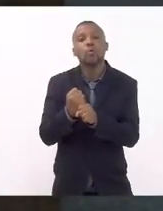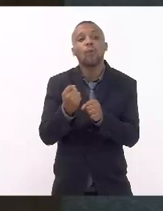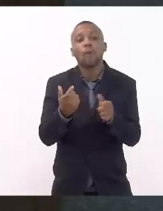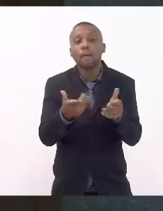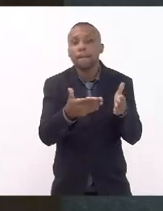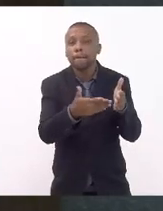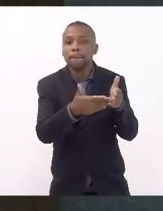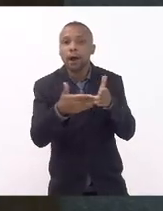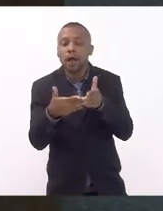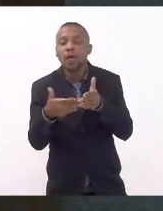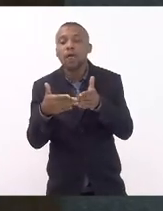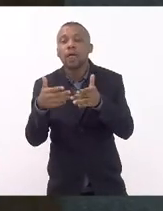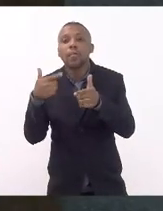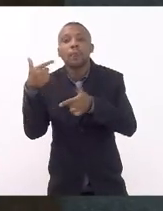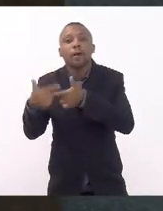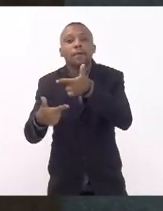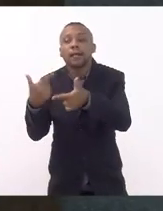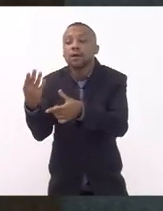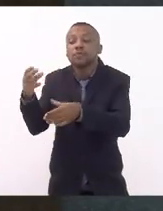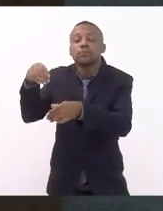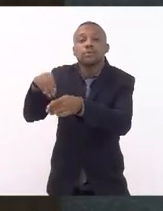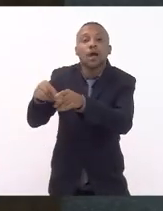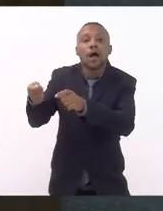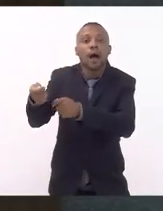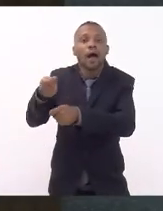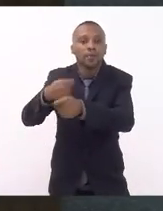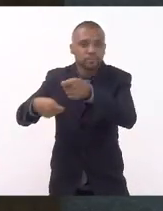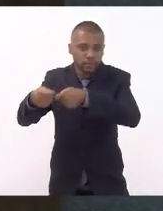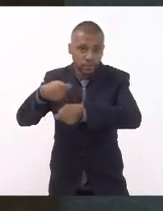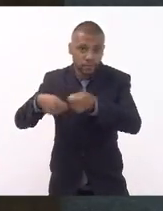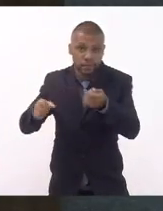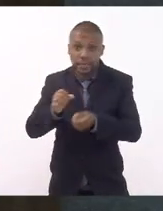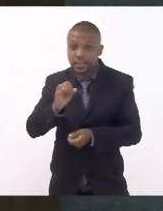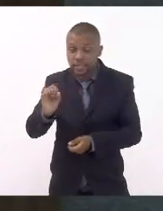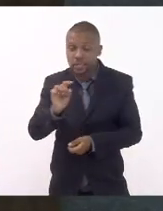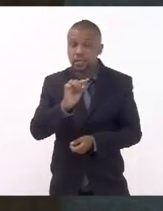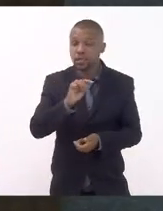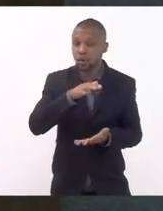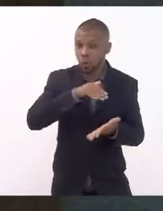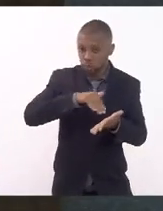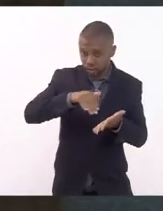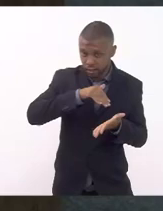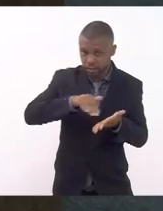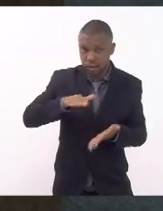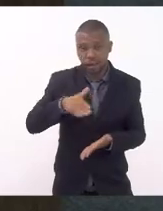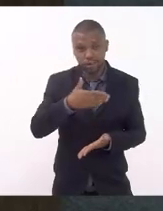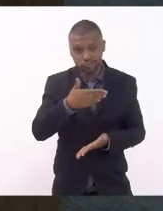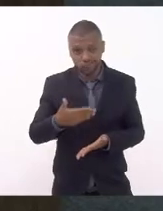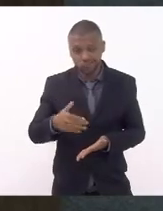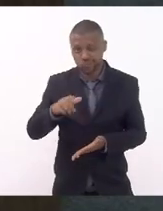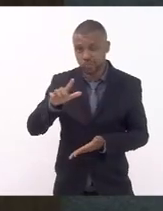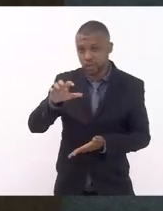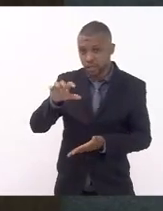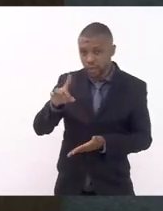aquartelados, trabalhando. E se o nosso secretário, Leandro Monteiro, secretário